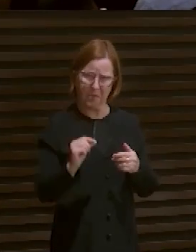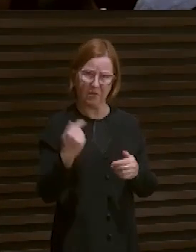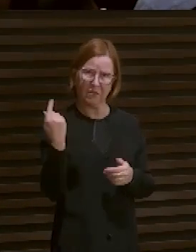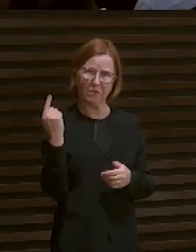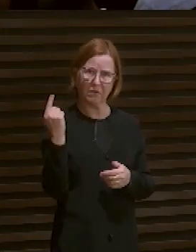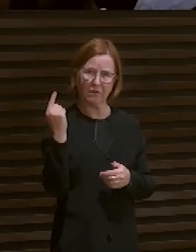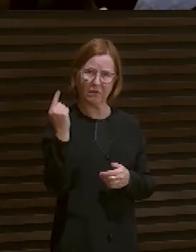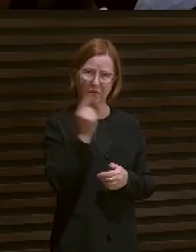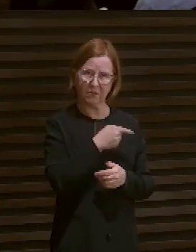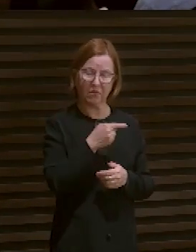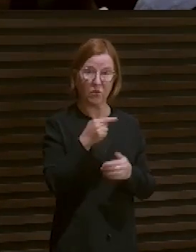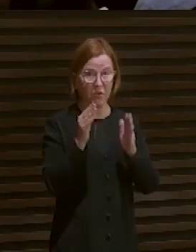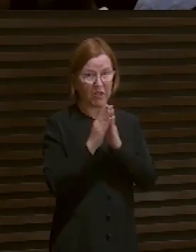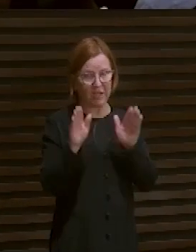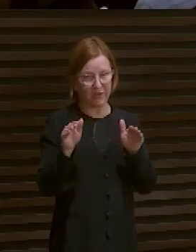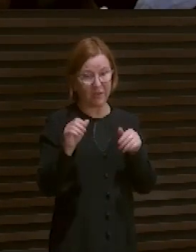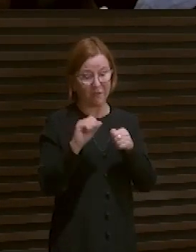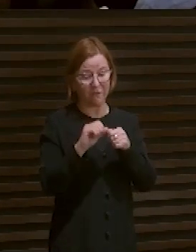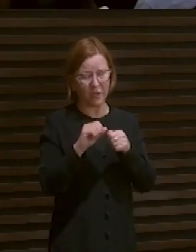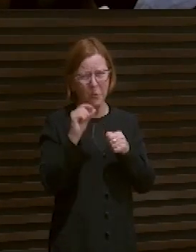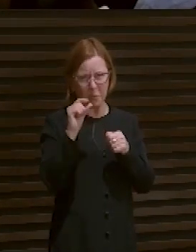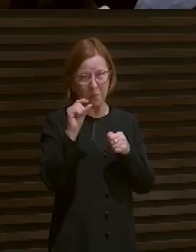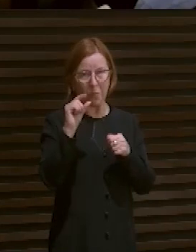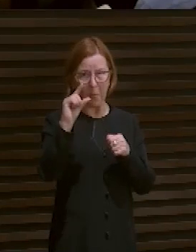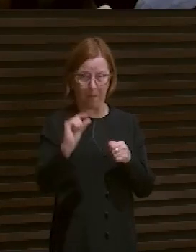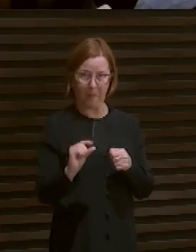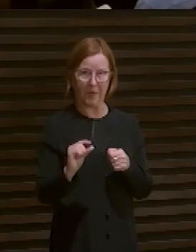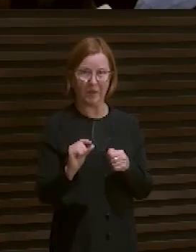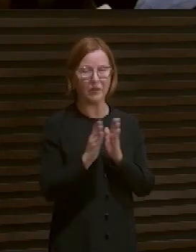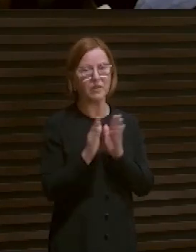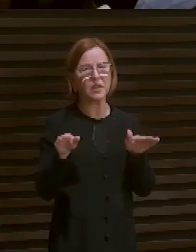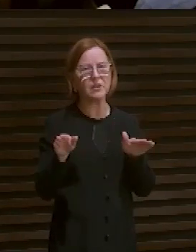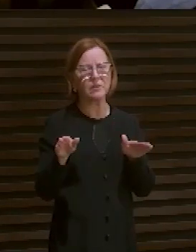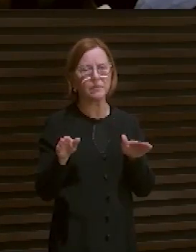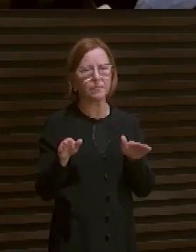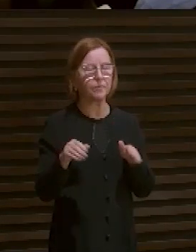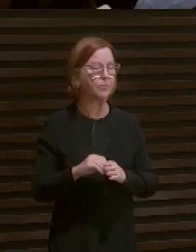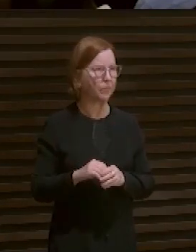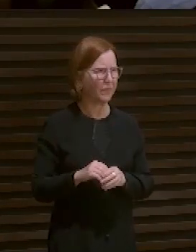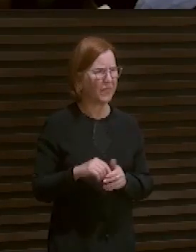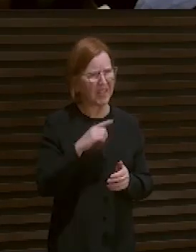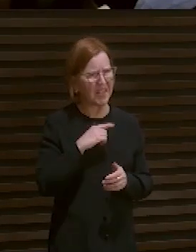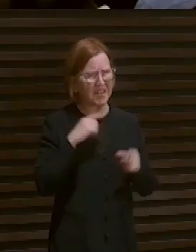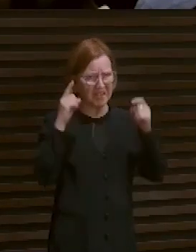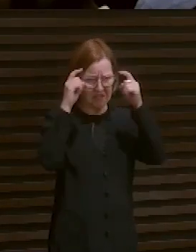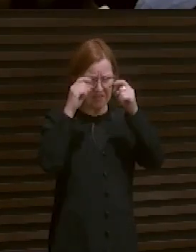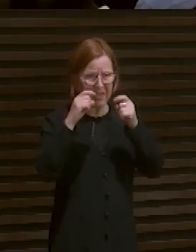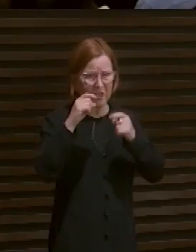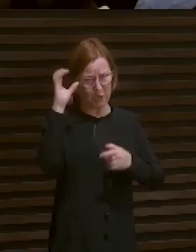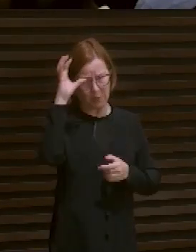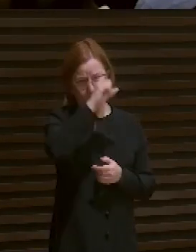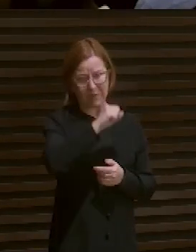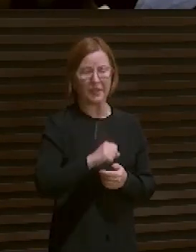Foi feito um pouco menor do que os anjos. Será que tem alguma dificuldade aqui? Que no